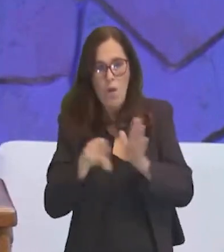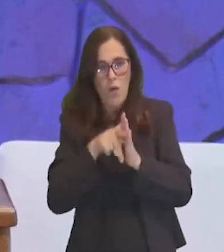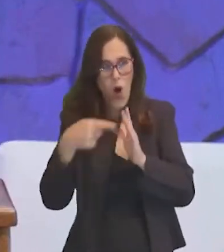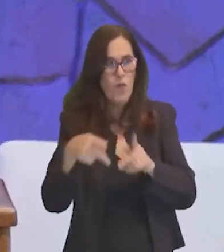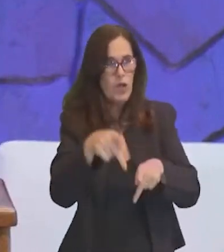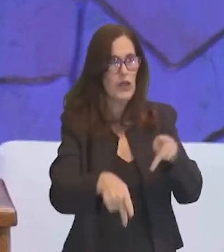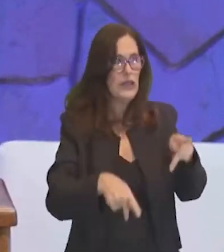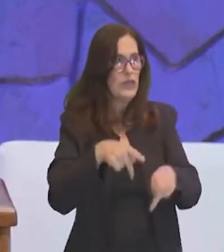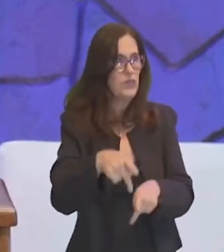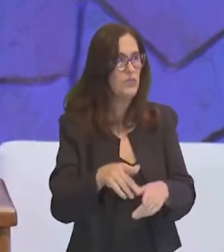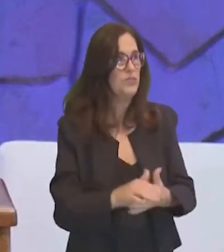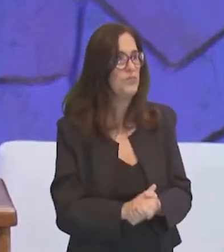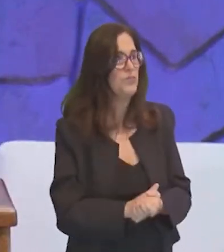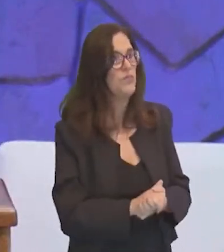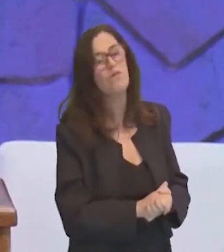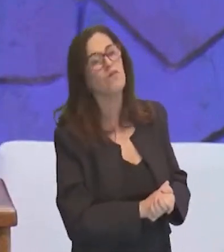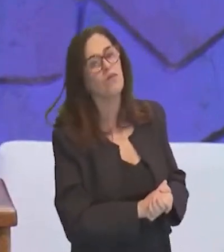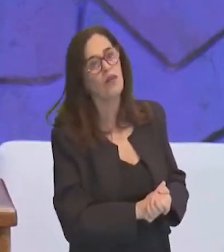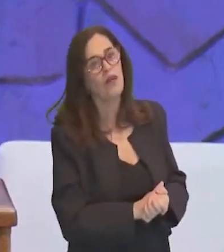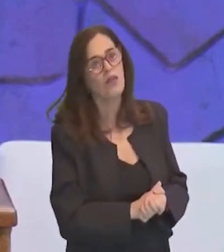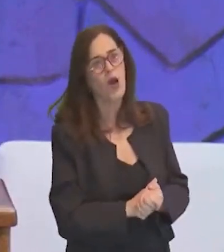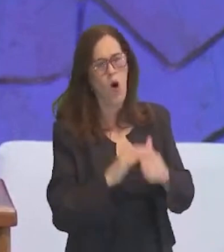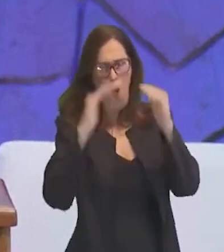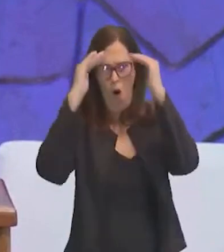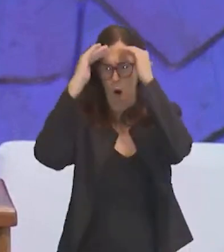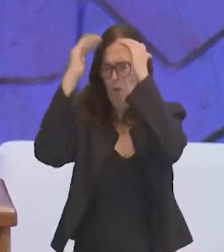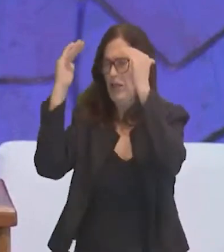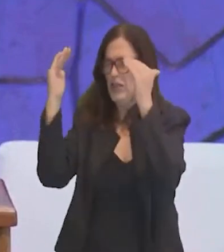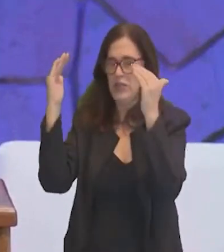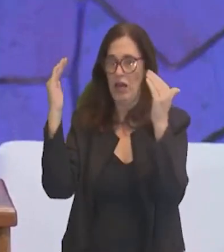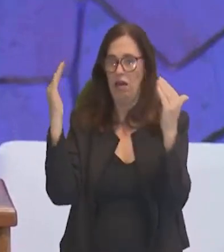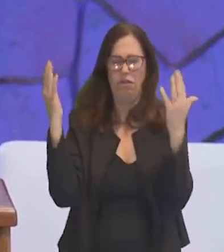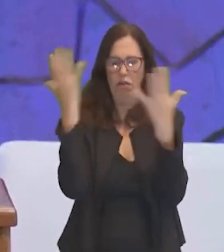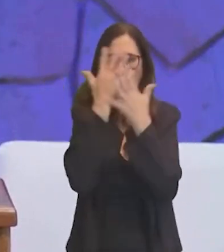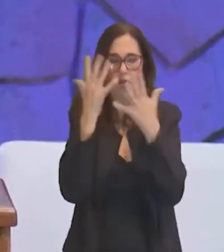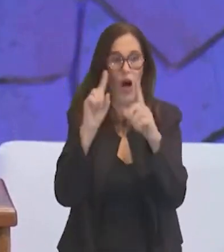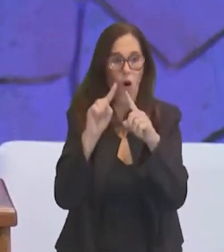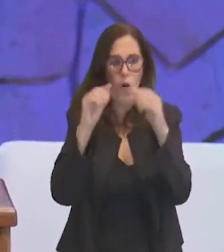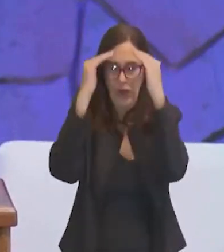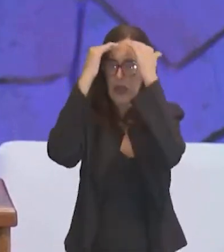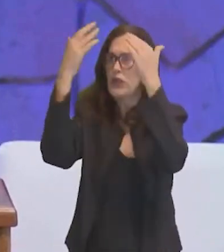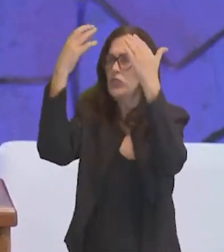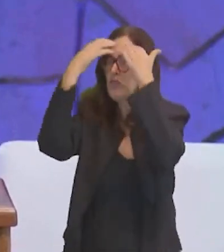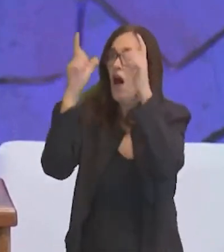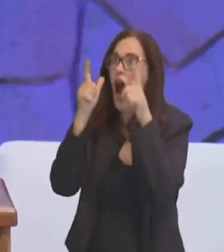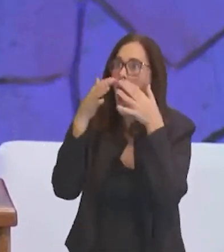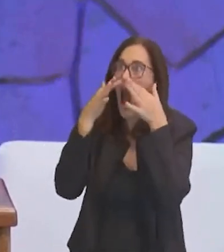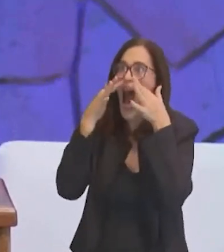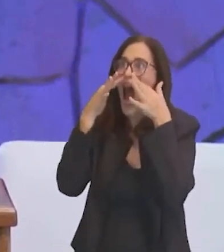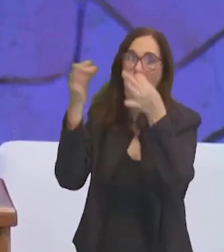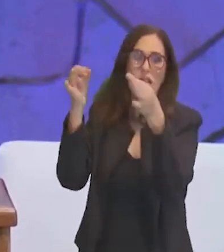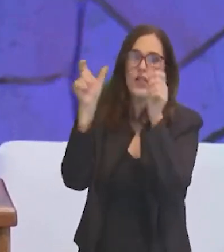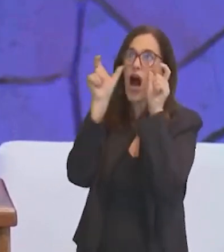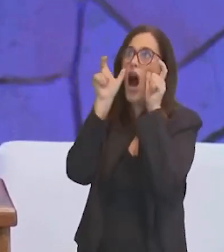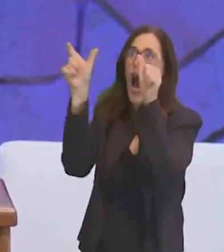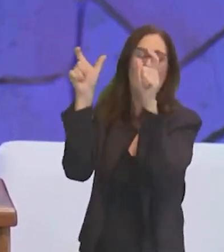a ouvir e obedecer cegamente, mas ela implica em escutar com atenção e